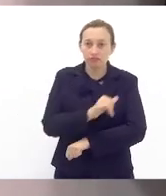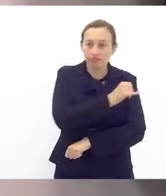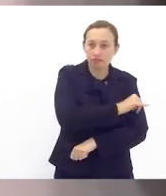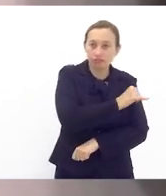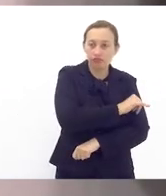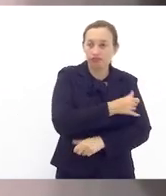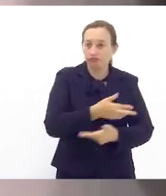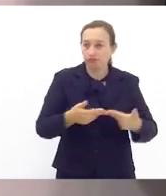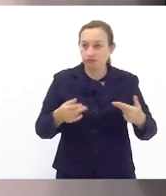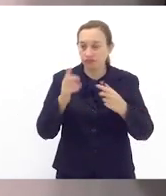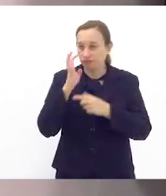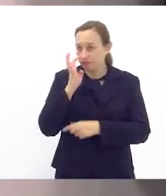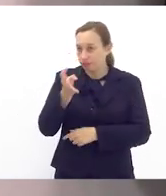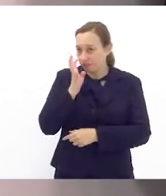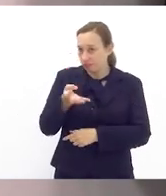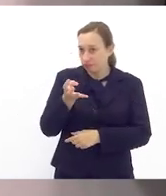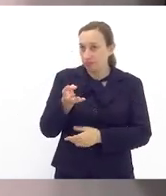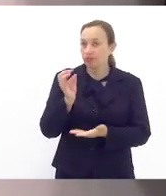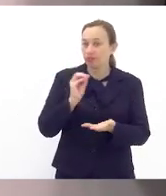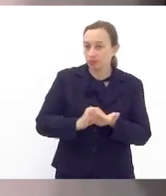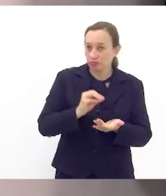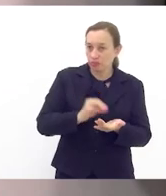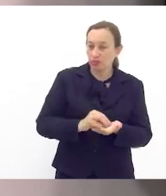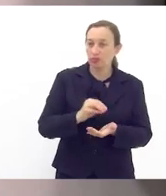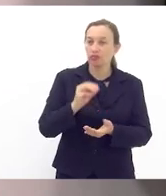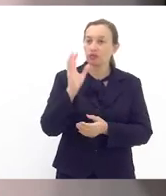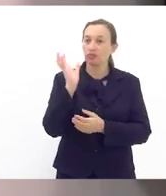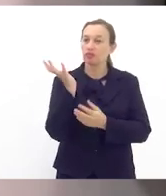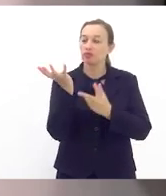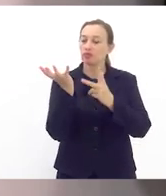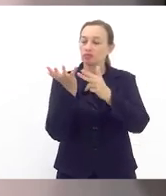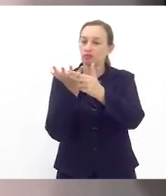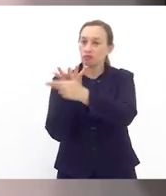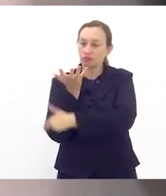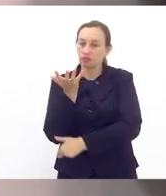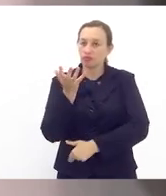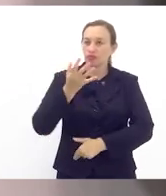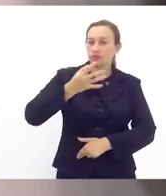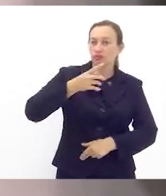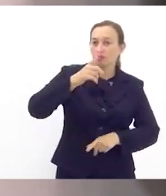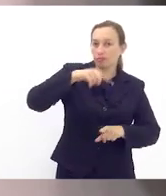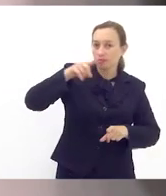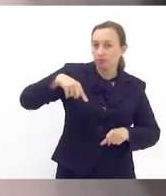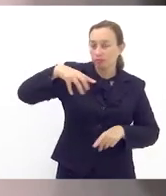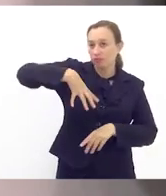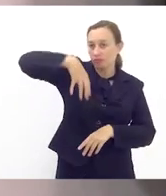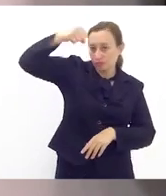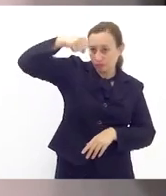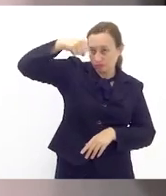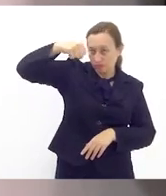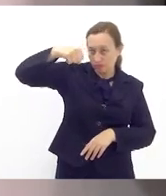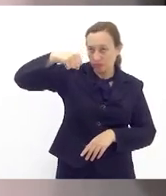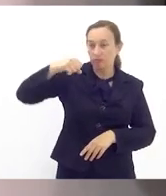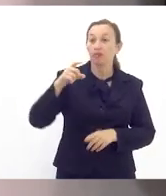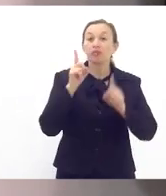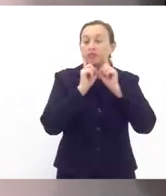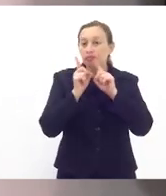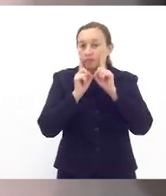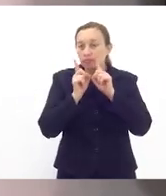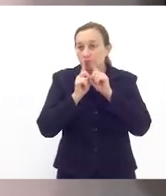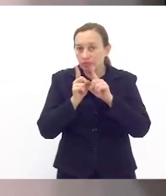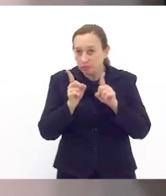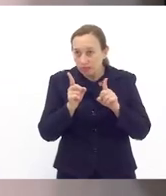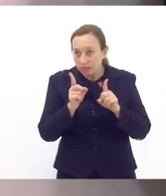muitas denúncias de falta de poda de queda de luz em razão de falta de poda atuamos e que no caso de Maricá